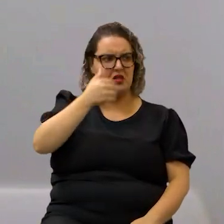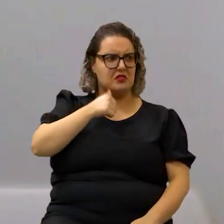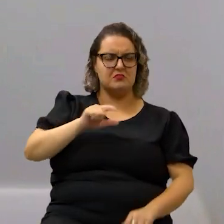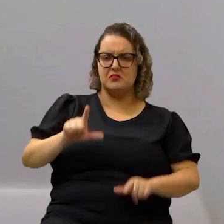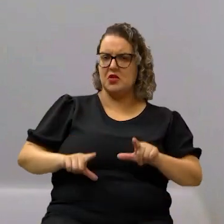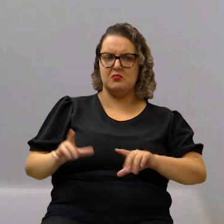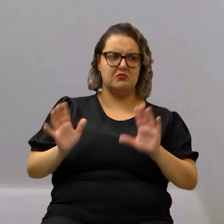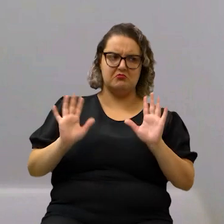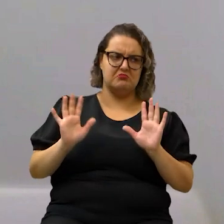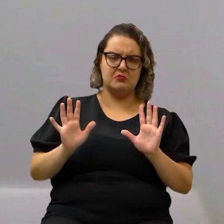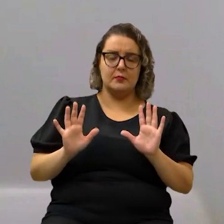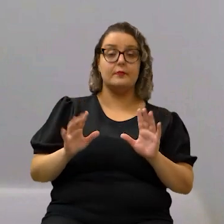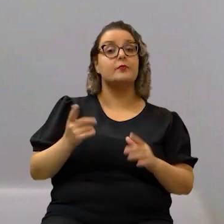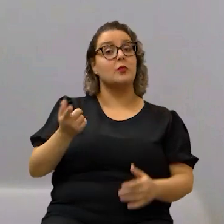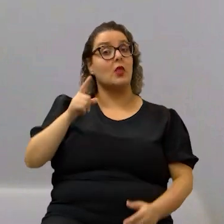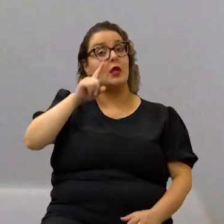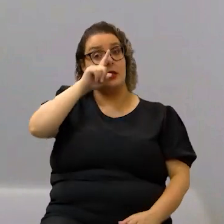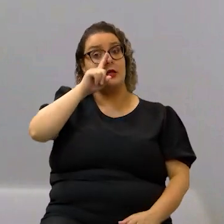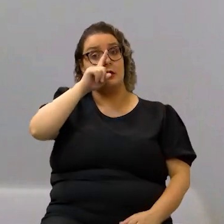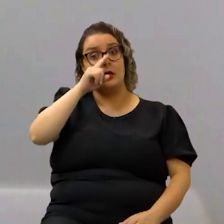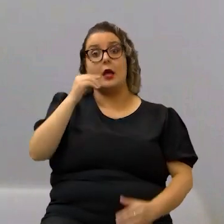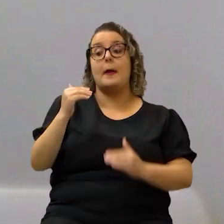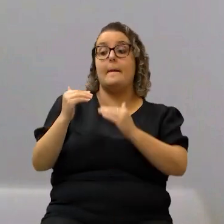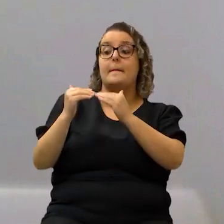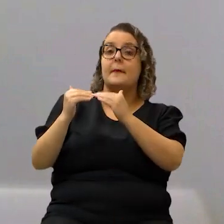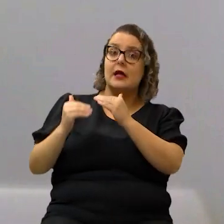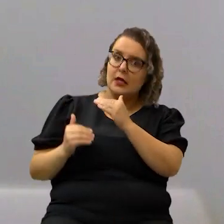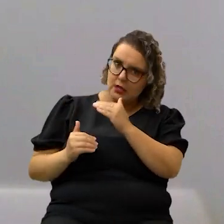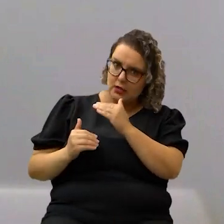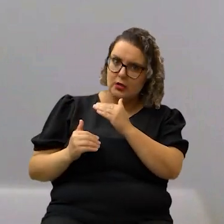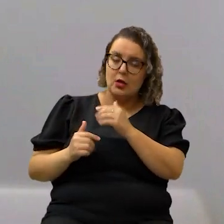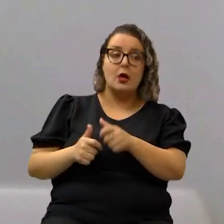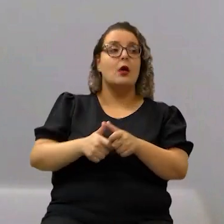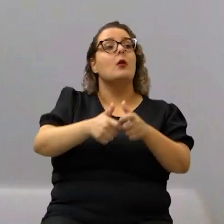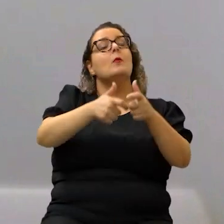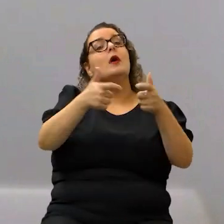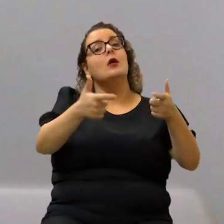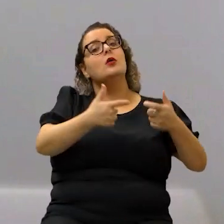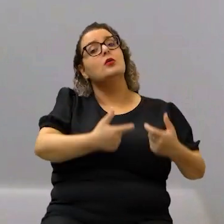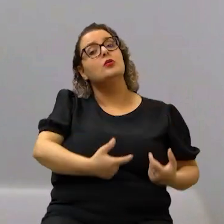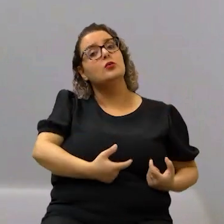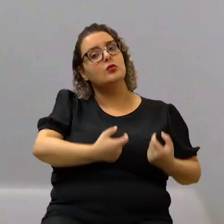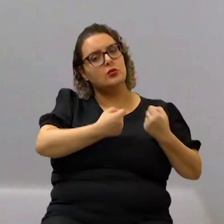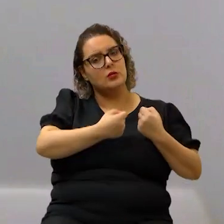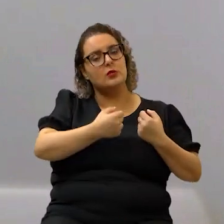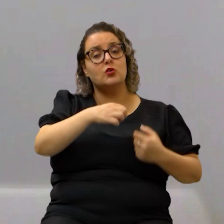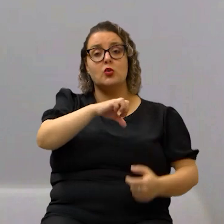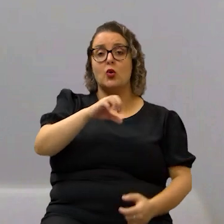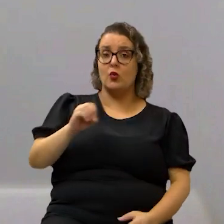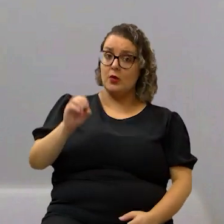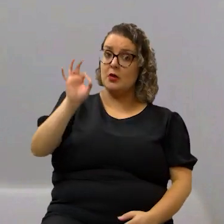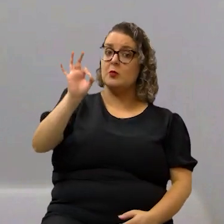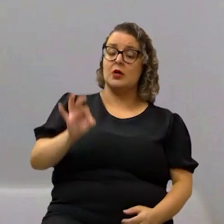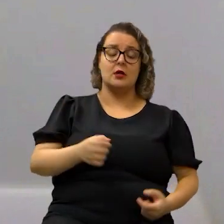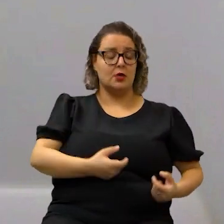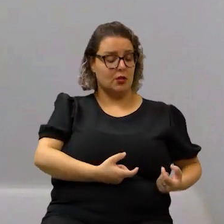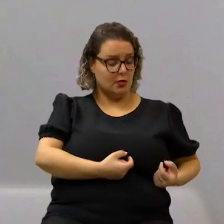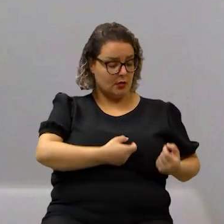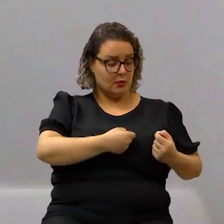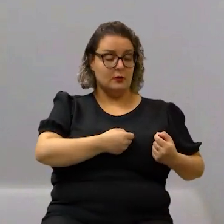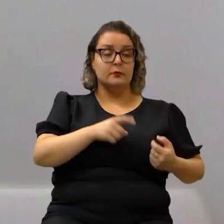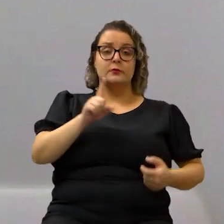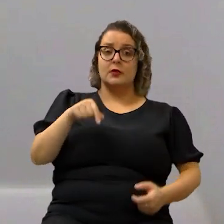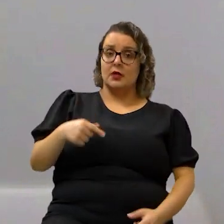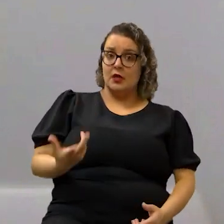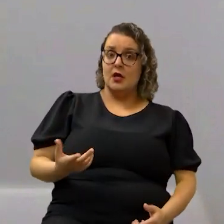tias, primas. E esse fator de risco é menor. A maior parte dos cânceres, 90% dos cânceres de